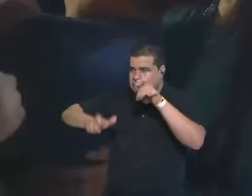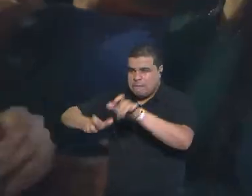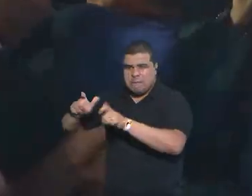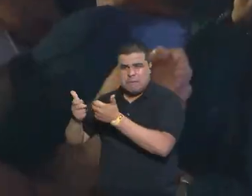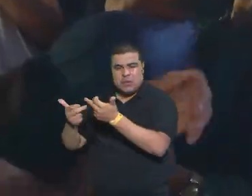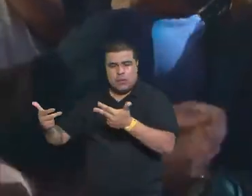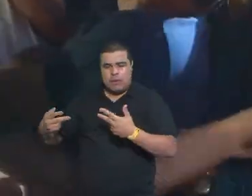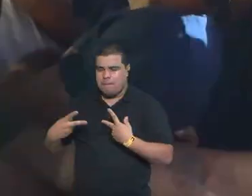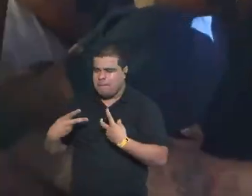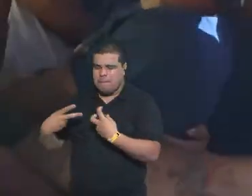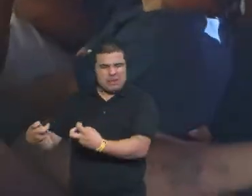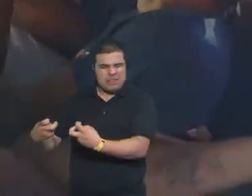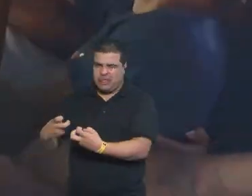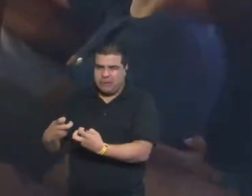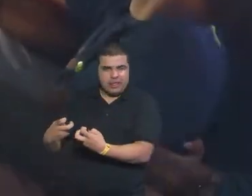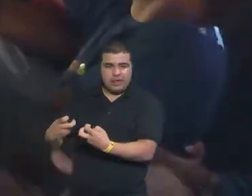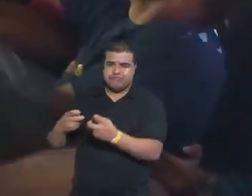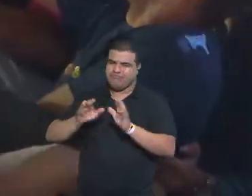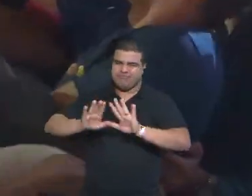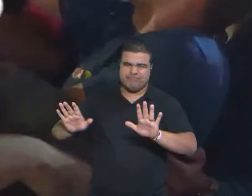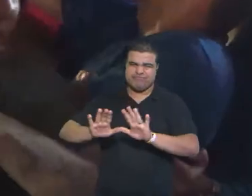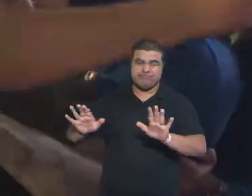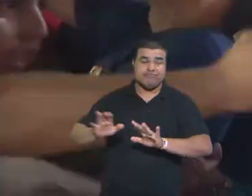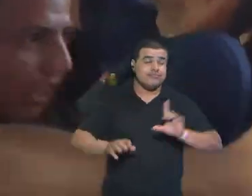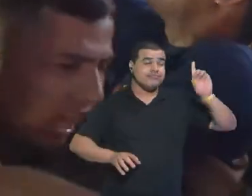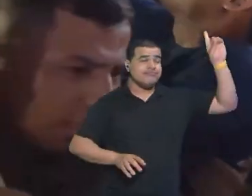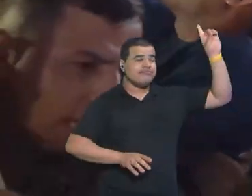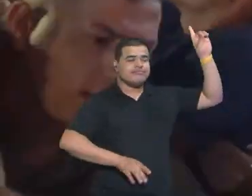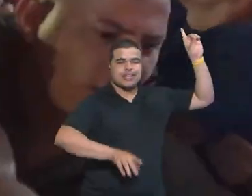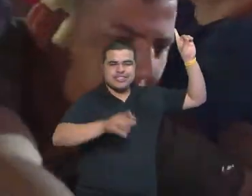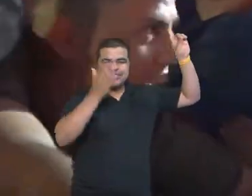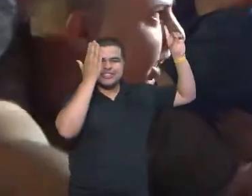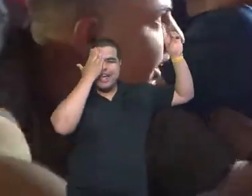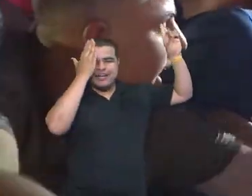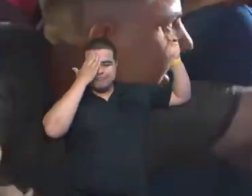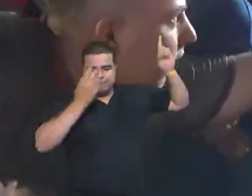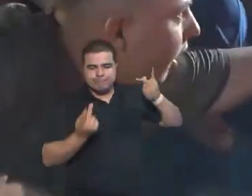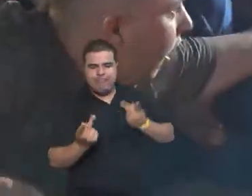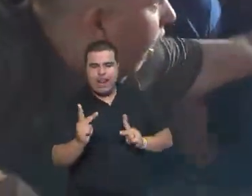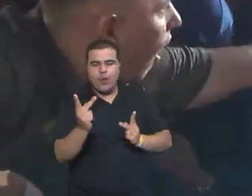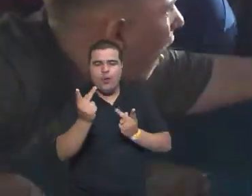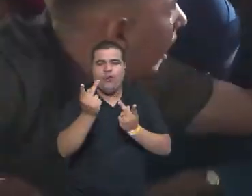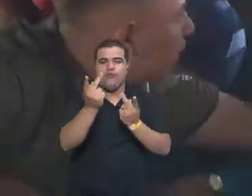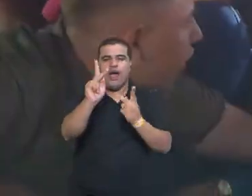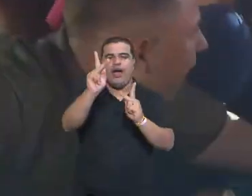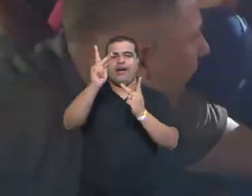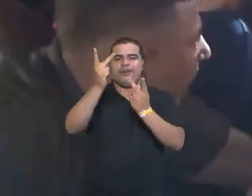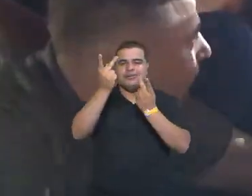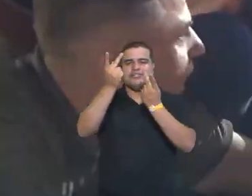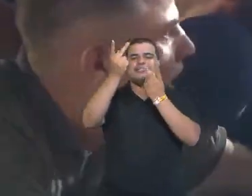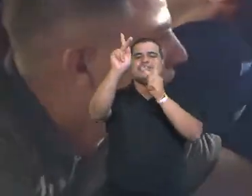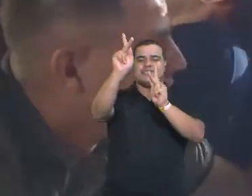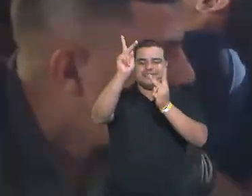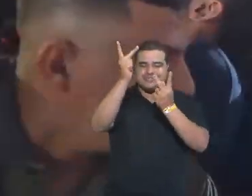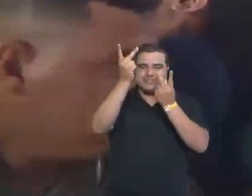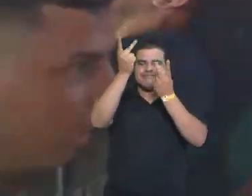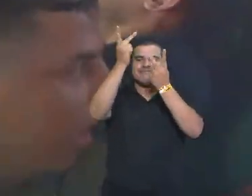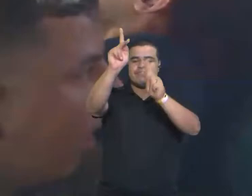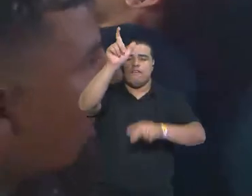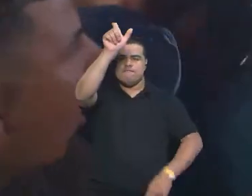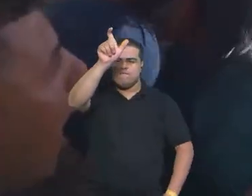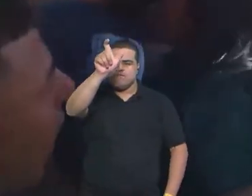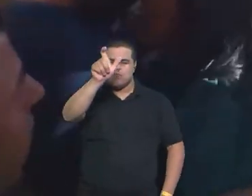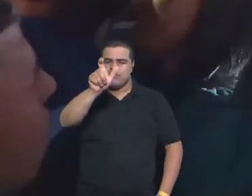o mundo ainda não já é o bastante Deus reconhecer o seu valor você